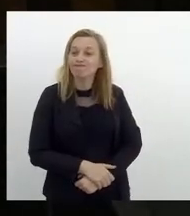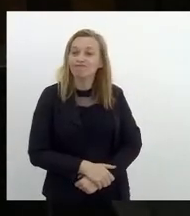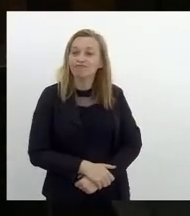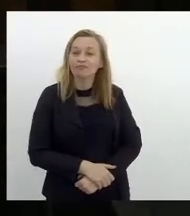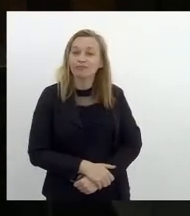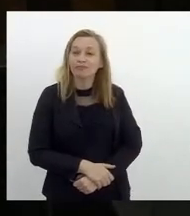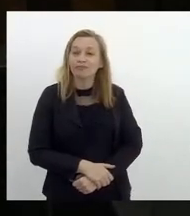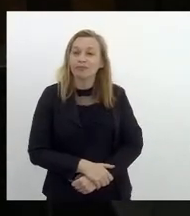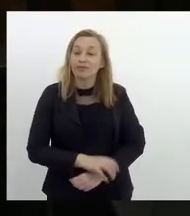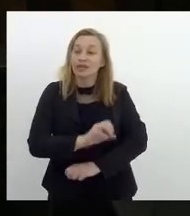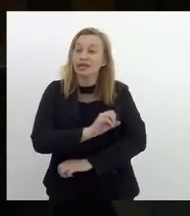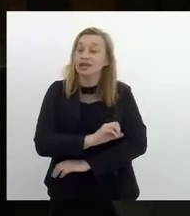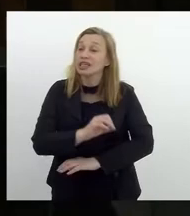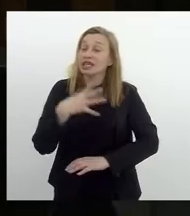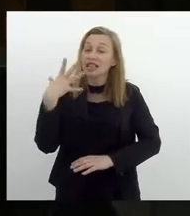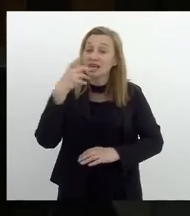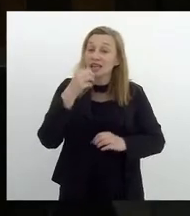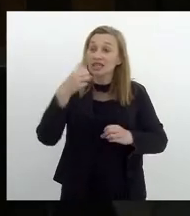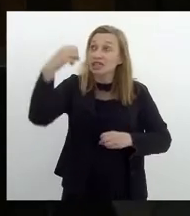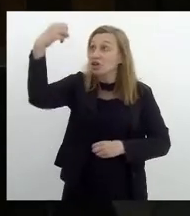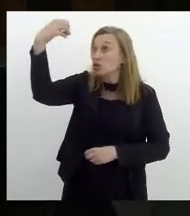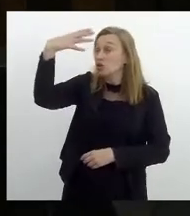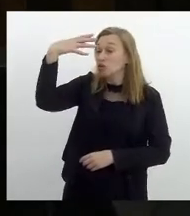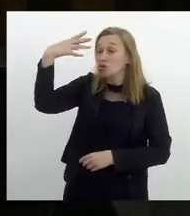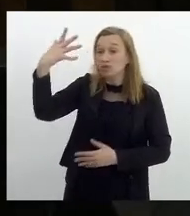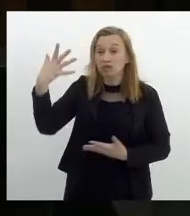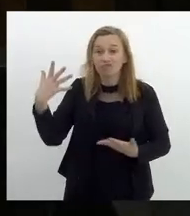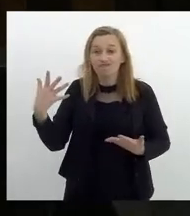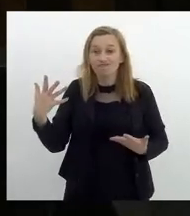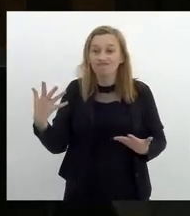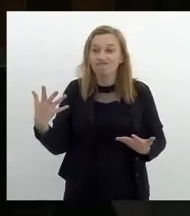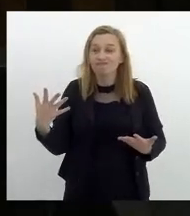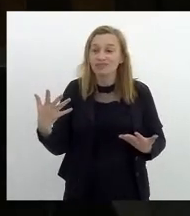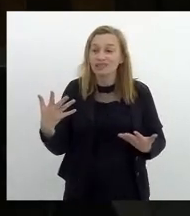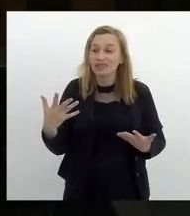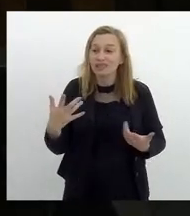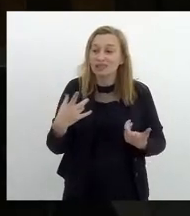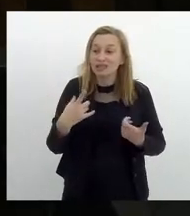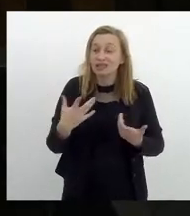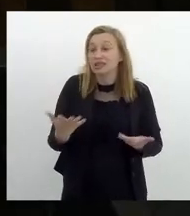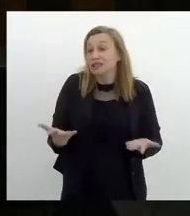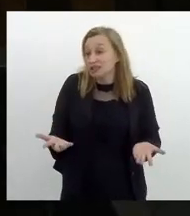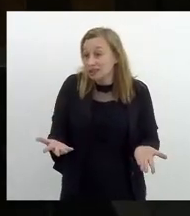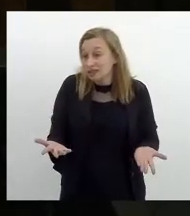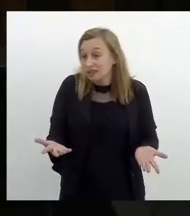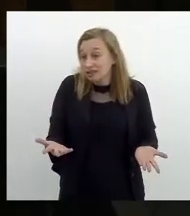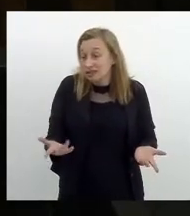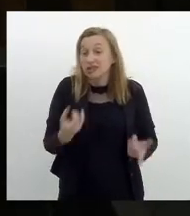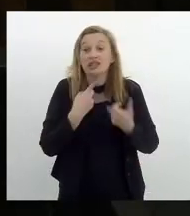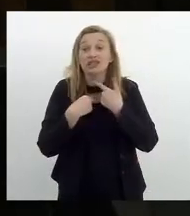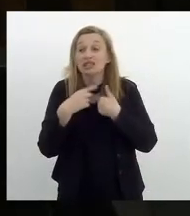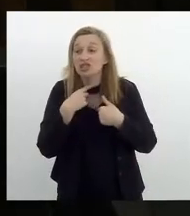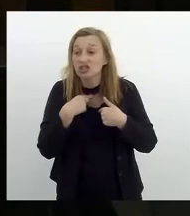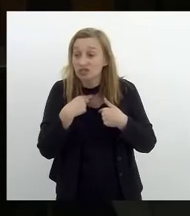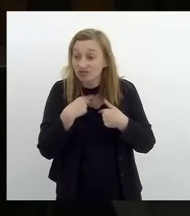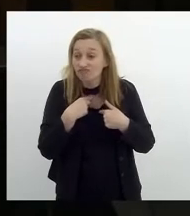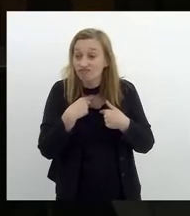arejada, ventilada, iluminada e ociosa. Muitas das vezes,